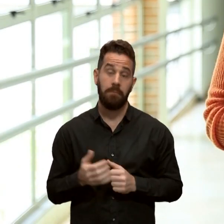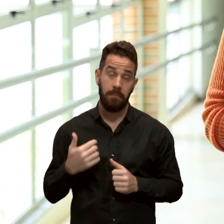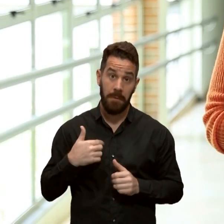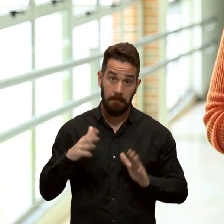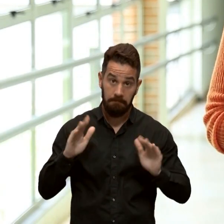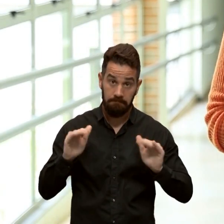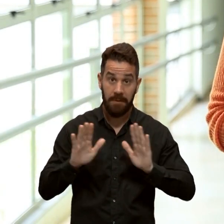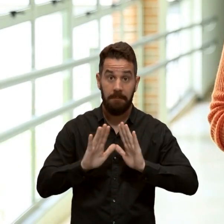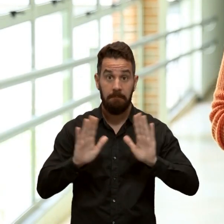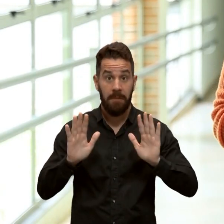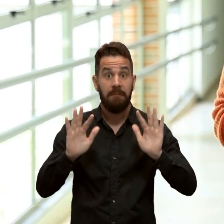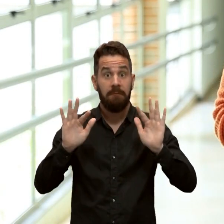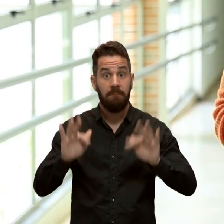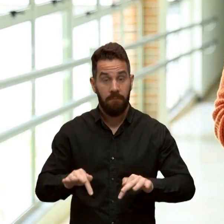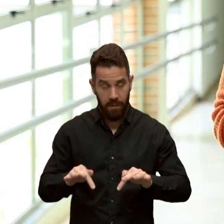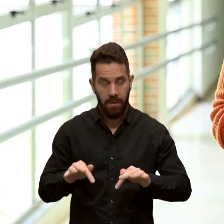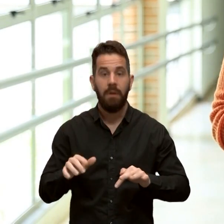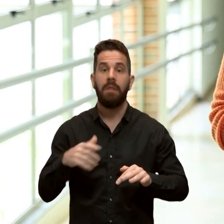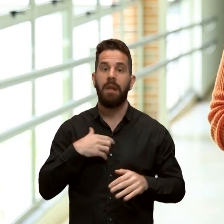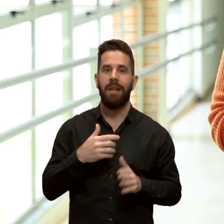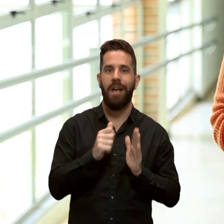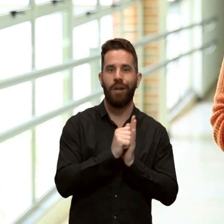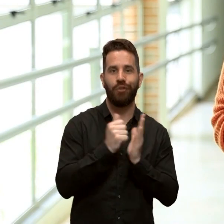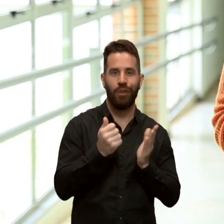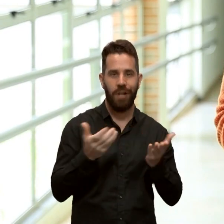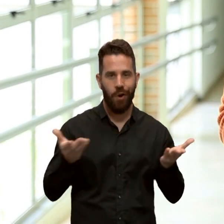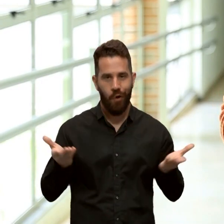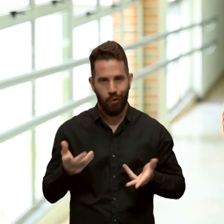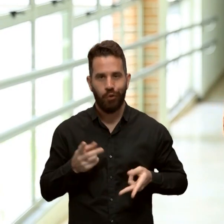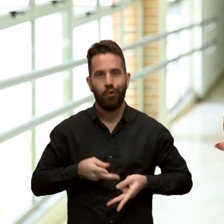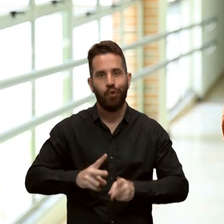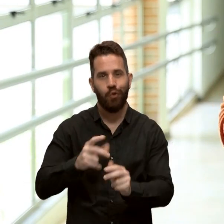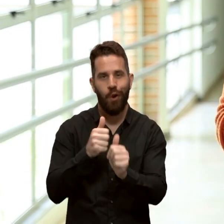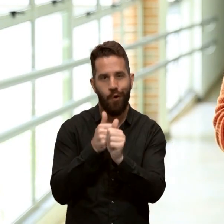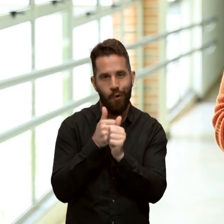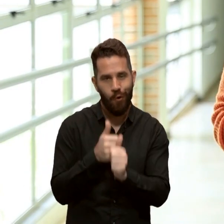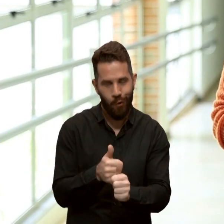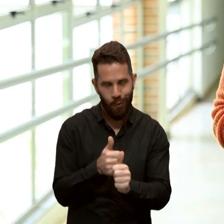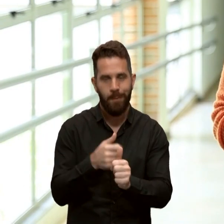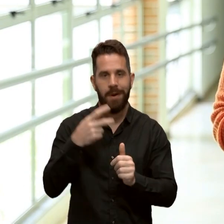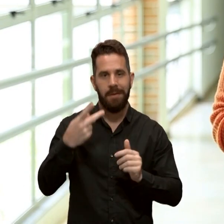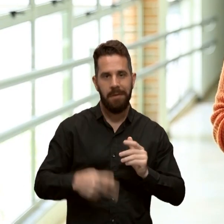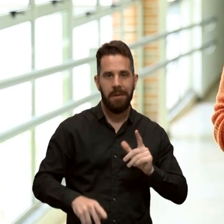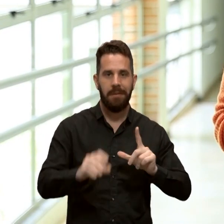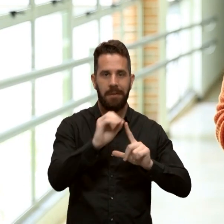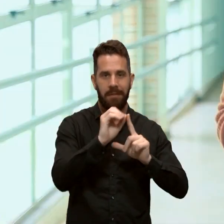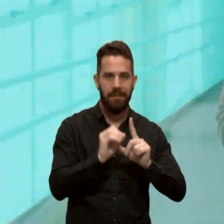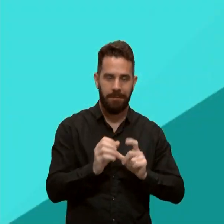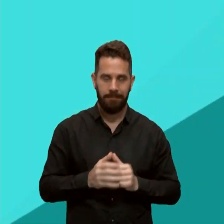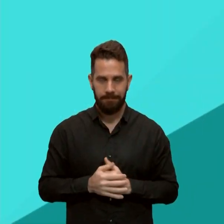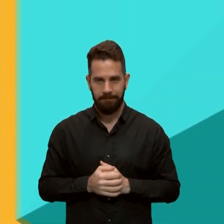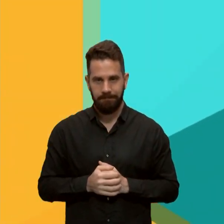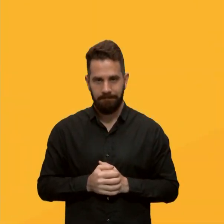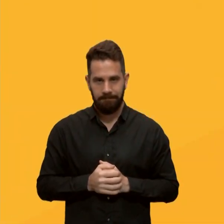aqui. Essa foi a agenda UFG de hoje e continue acompanhando a TV UFG.